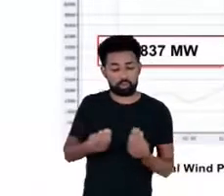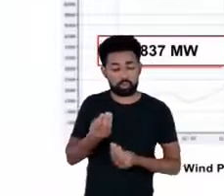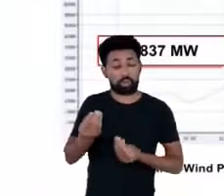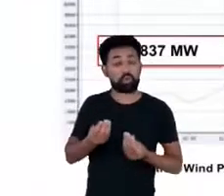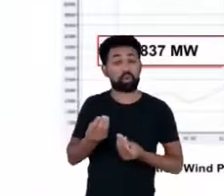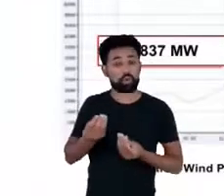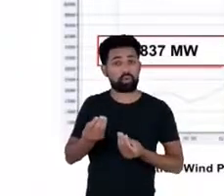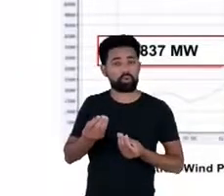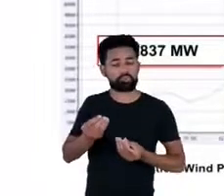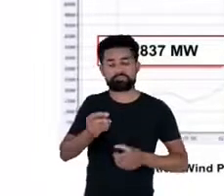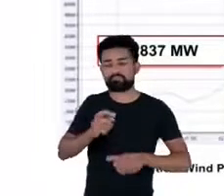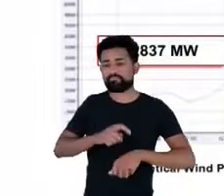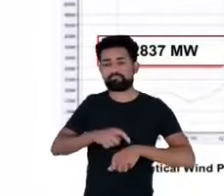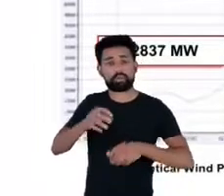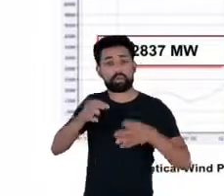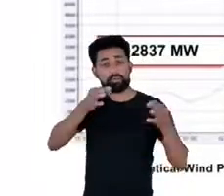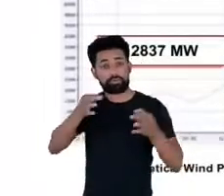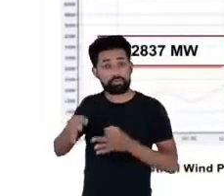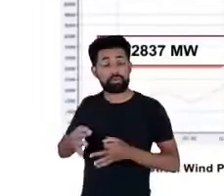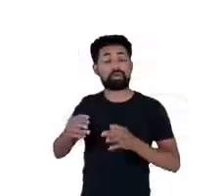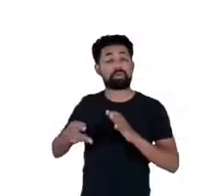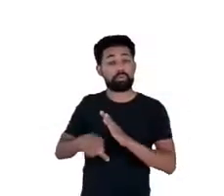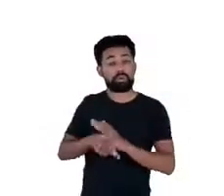da fonte e carregar